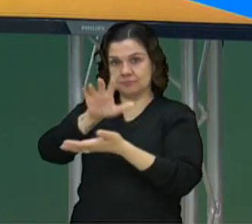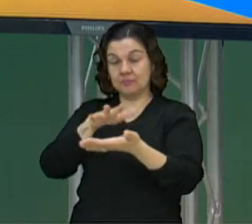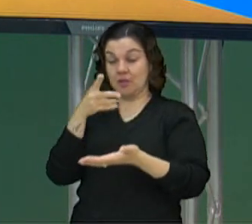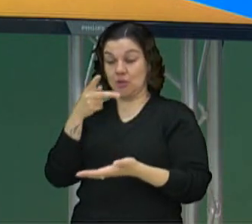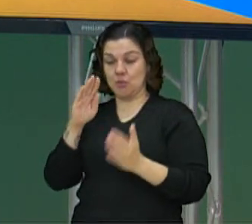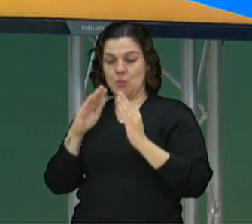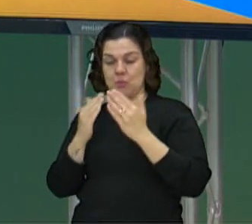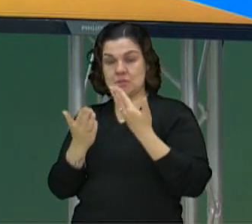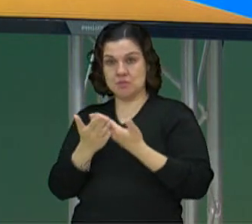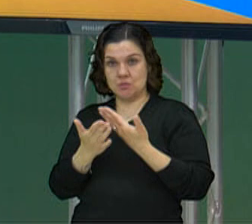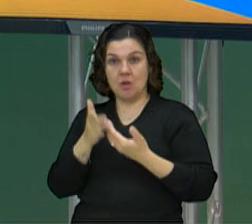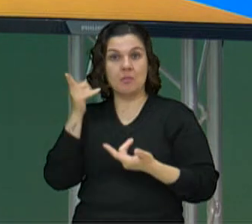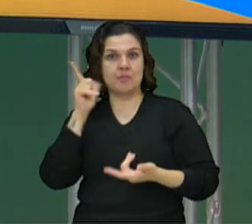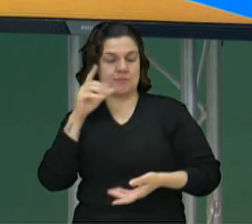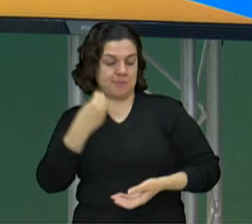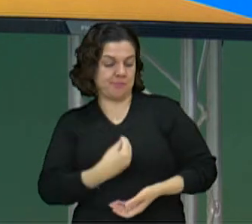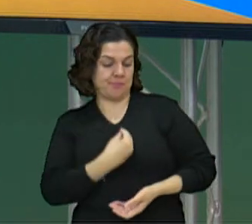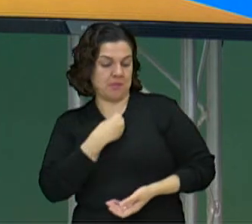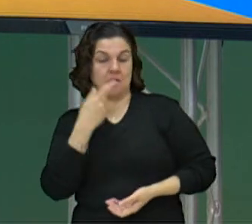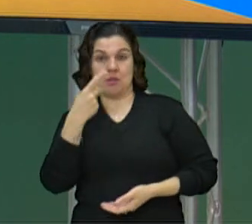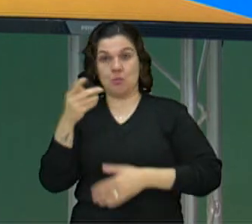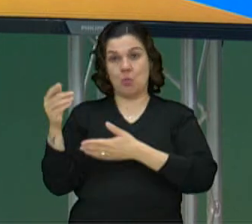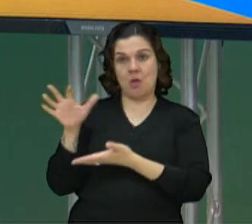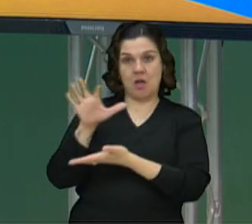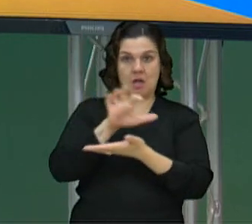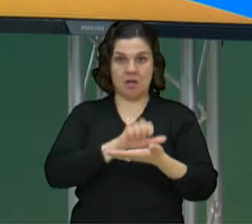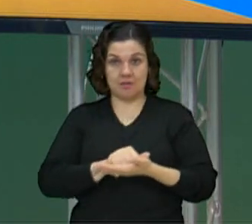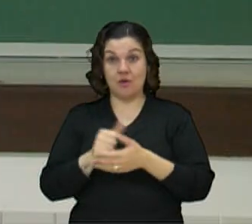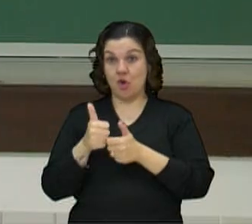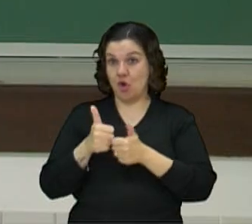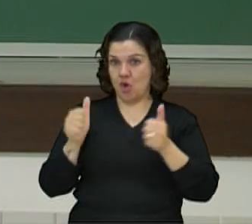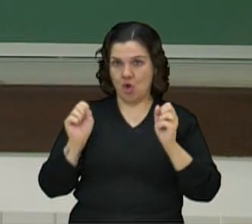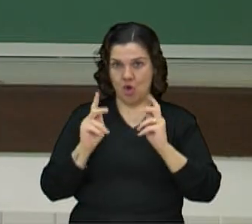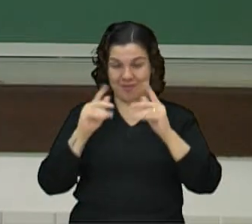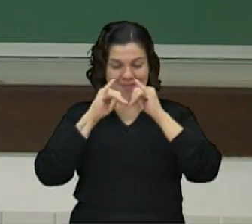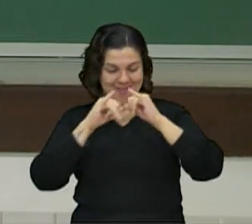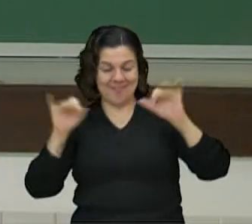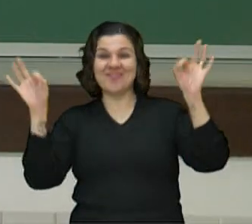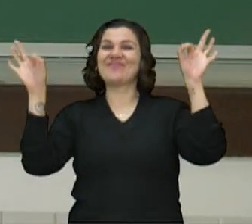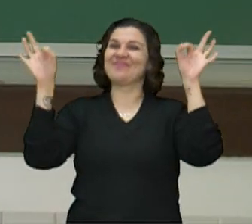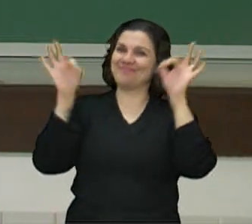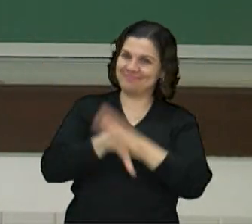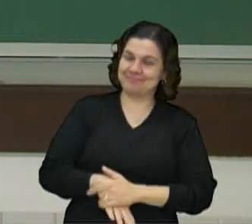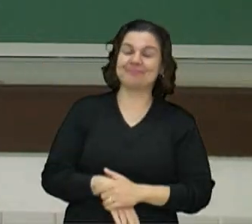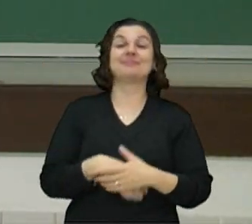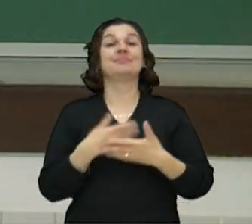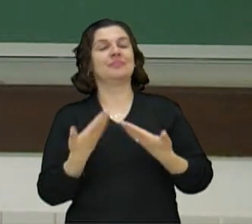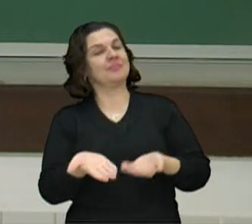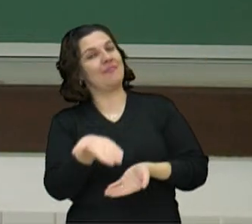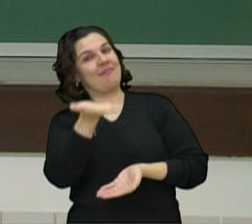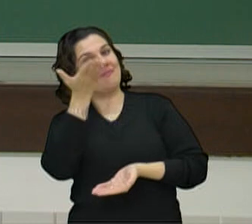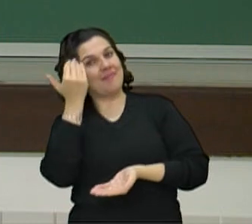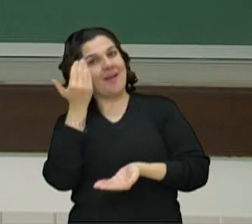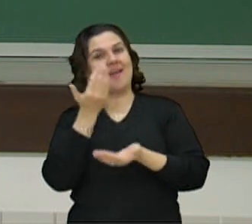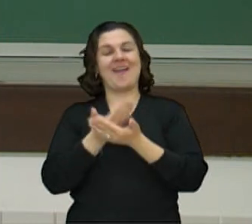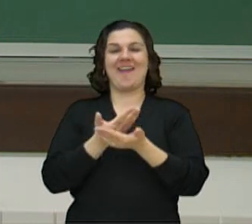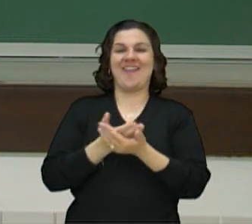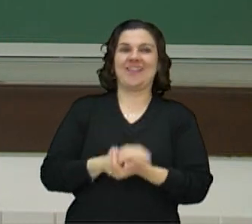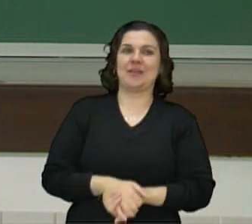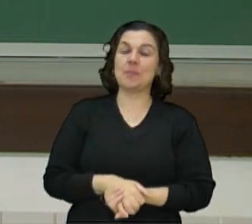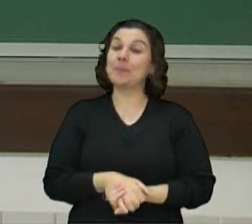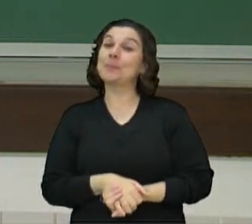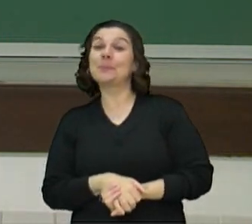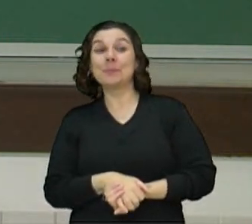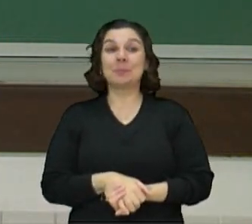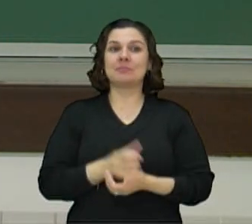sua escola para garantir a sua presença, a sua avaliação. Ok? Recados dados, vamos para a nossa aula